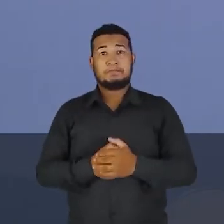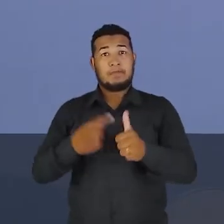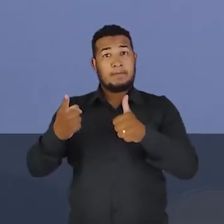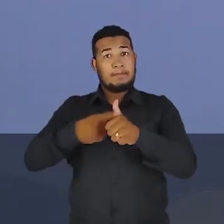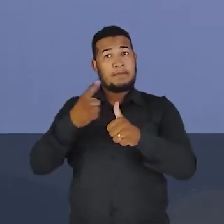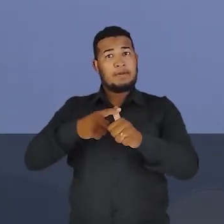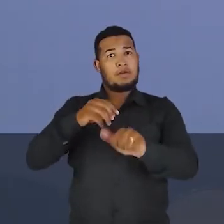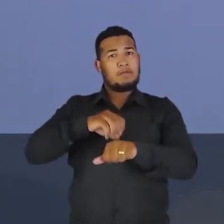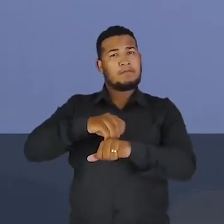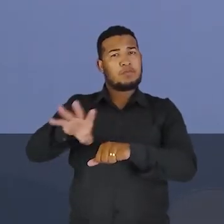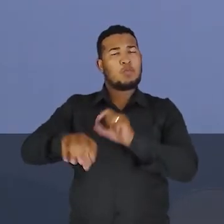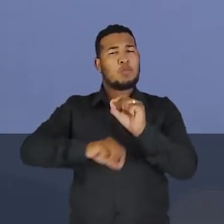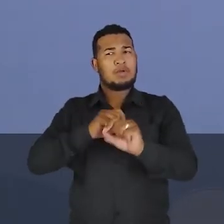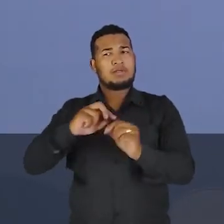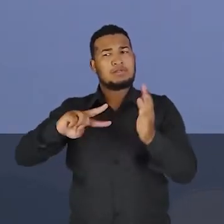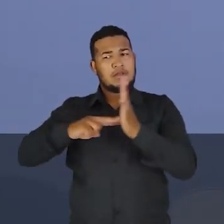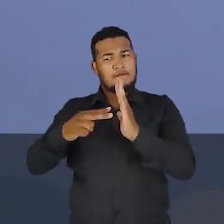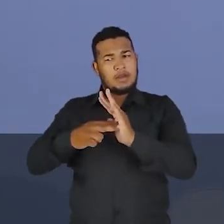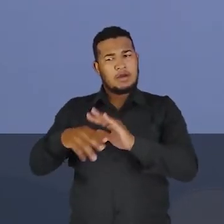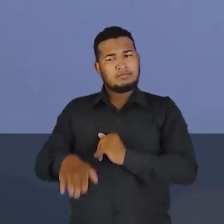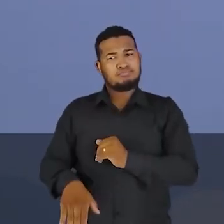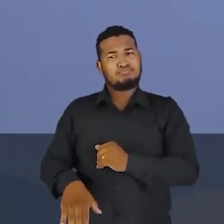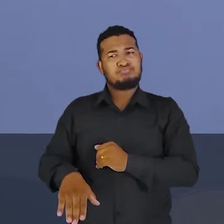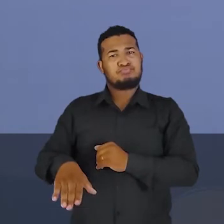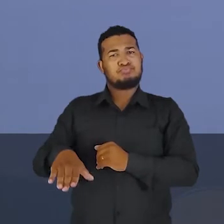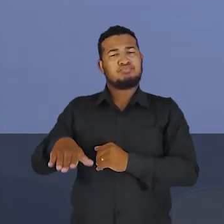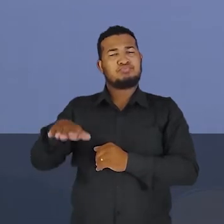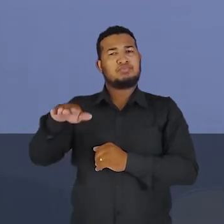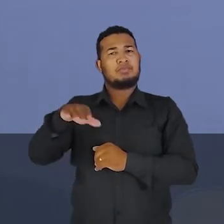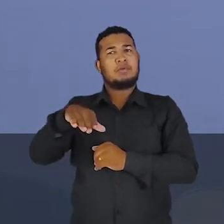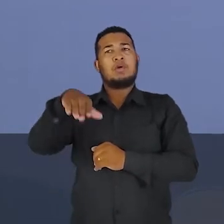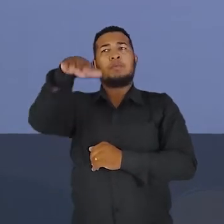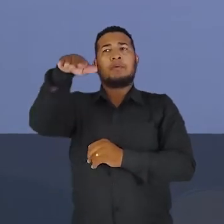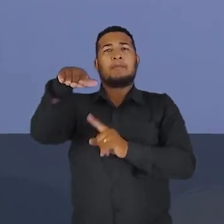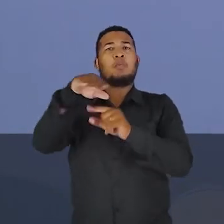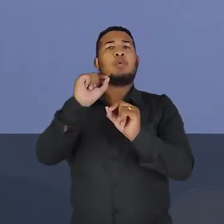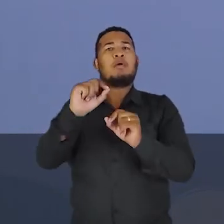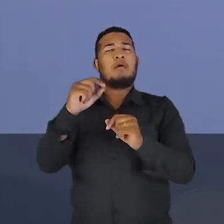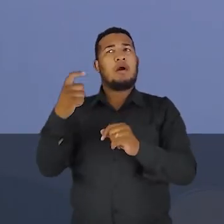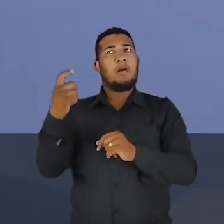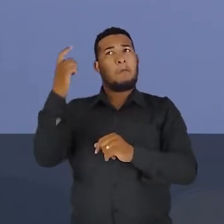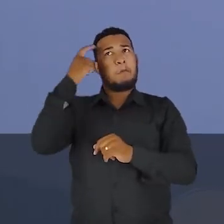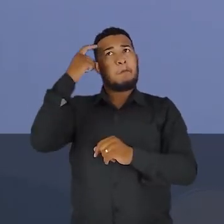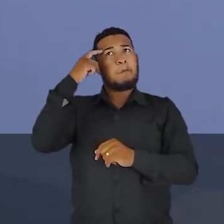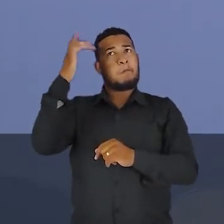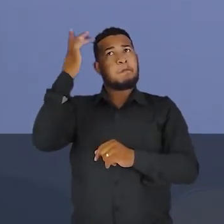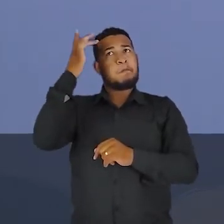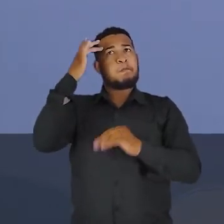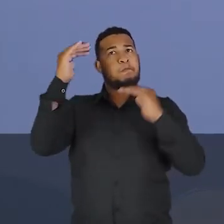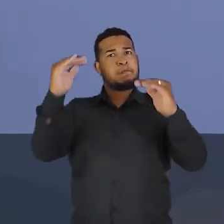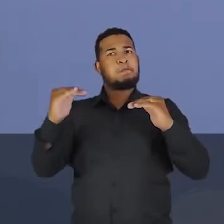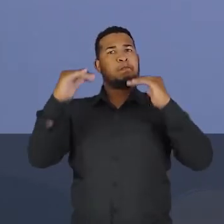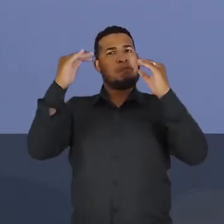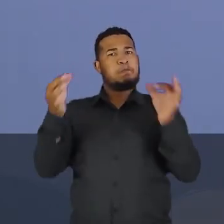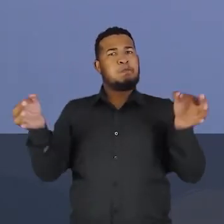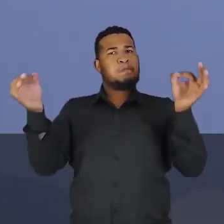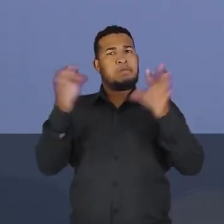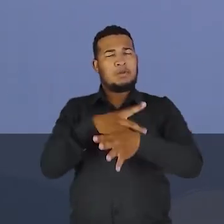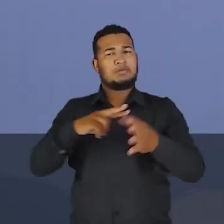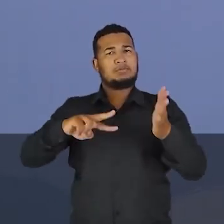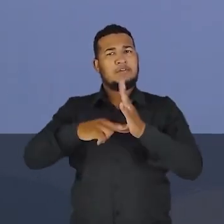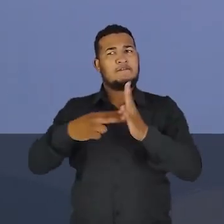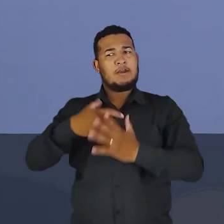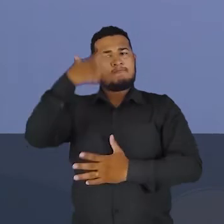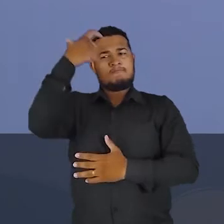que significa tornar uma criança, um adolescente, um adulto desenvolvido plenamente. sendo ele um